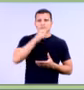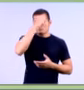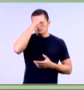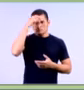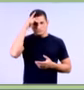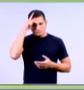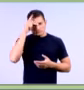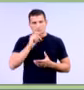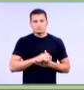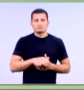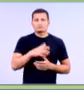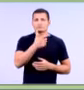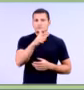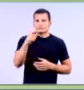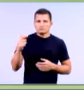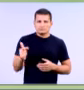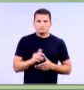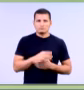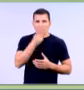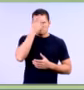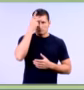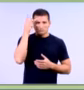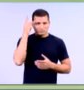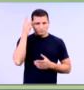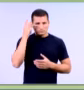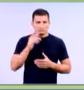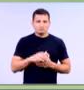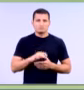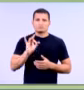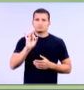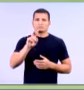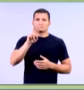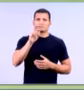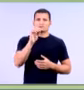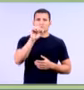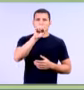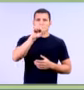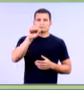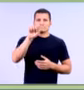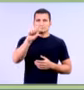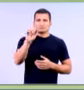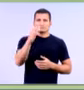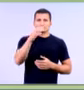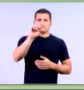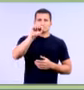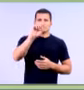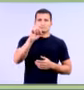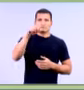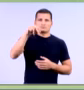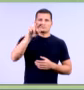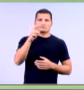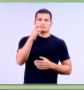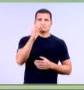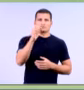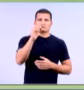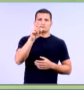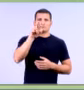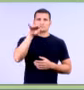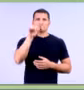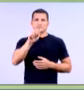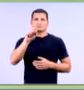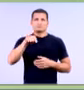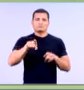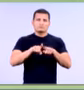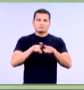as demais pessoas, empregar o Vossa Senhoria, que também é um pronome de tratamento muito